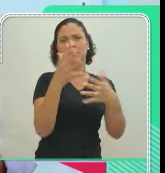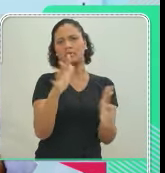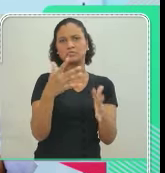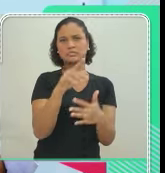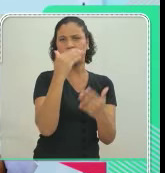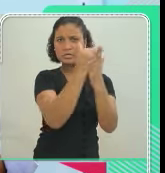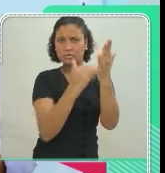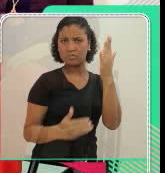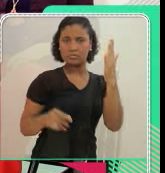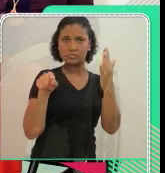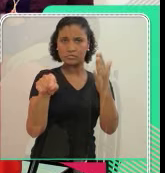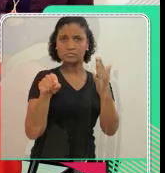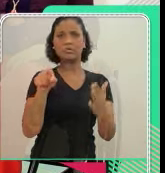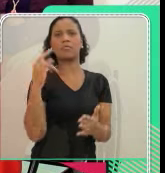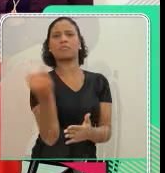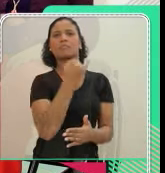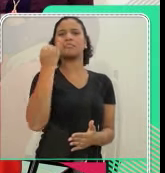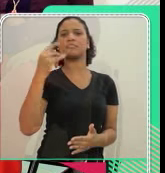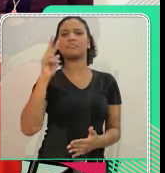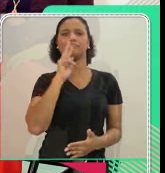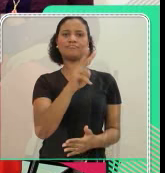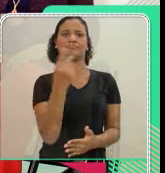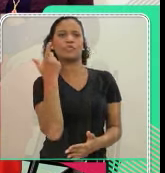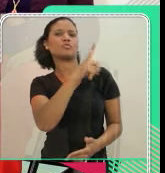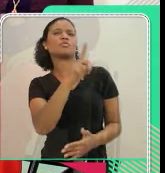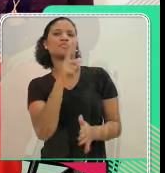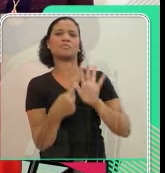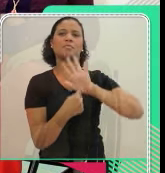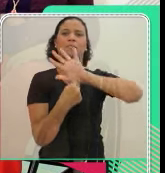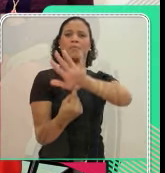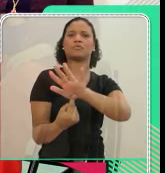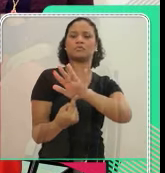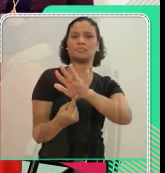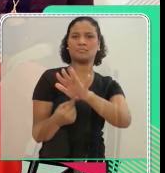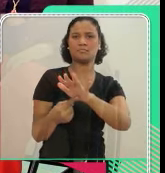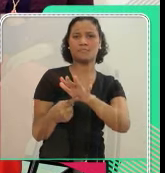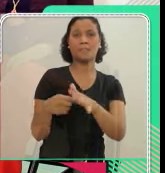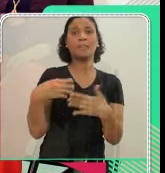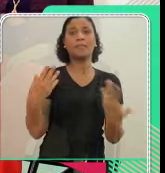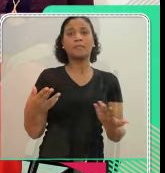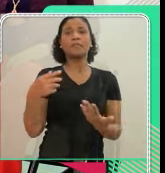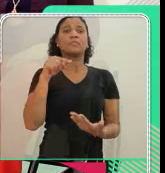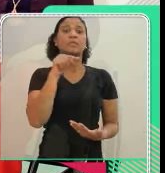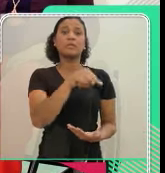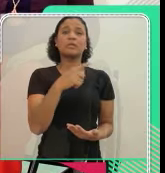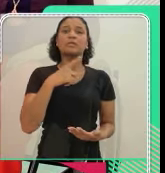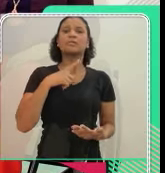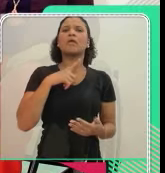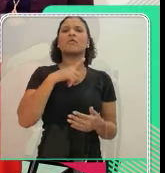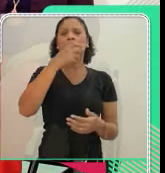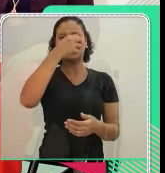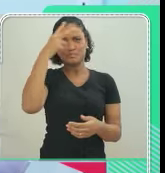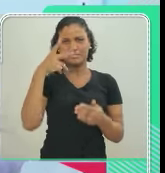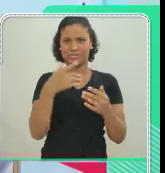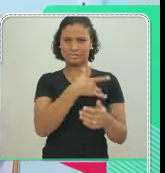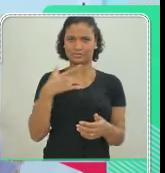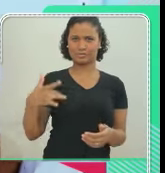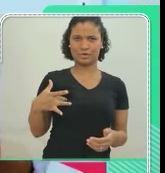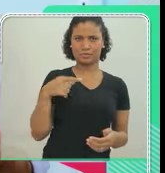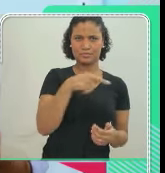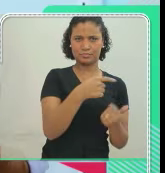mais ou menos já lista para você. Então isso é importante porque a partir desse site você consegue identificar aqueles estudos que são de fato validados, que têm, vamos dizer assim, o